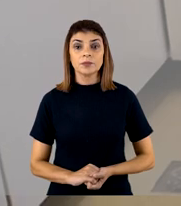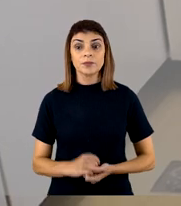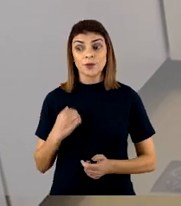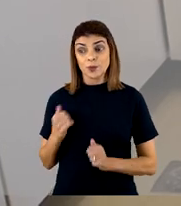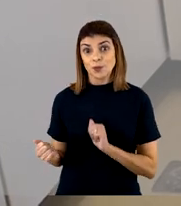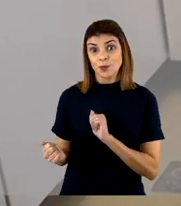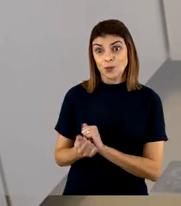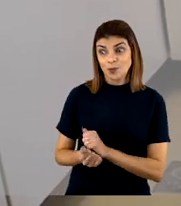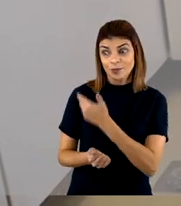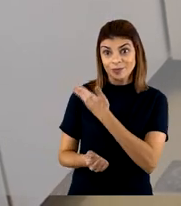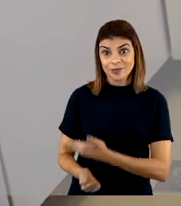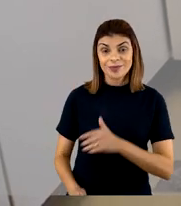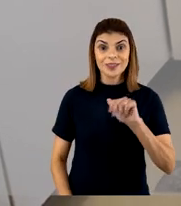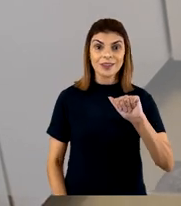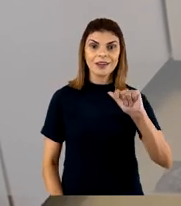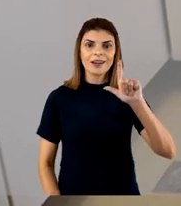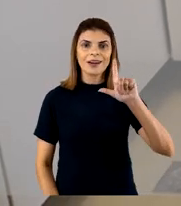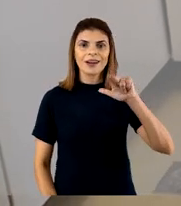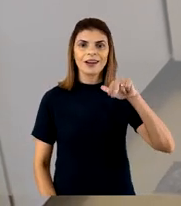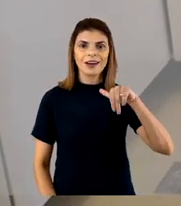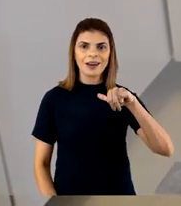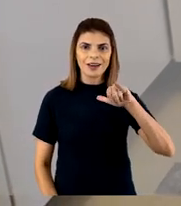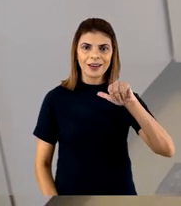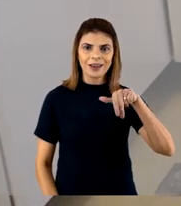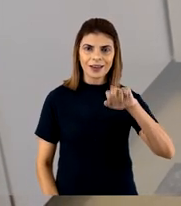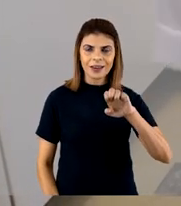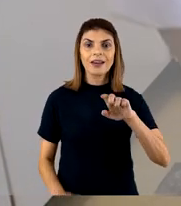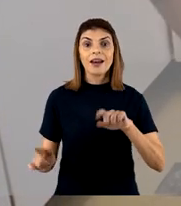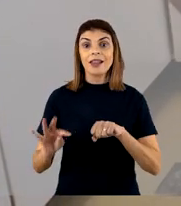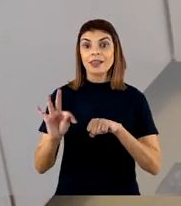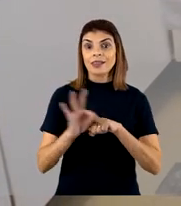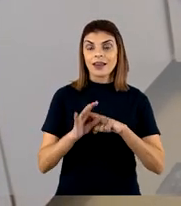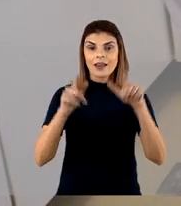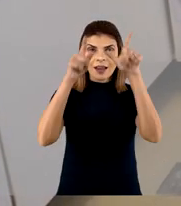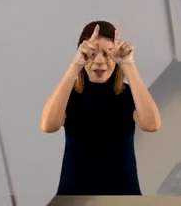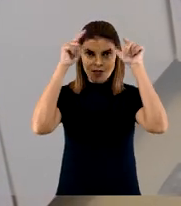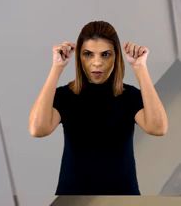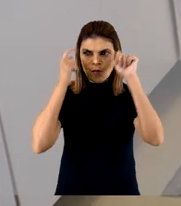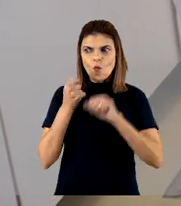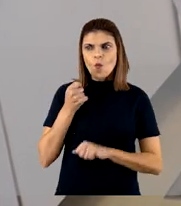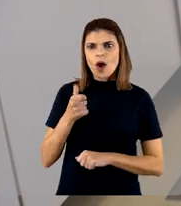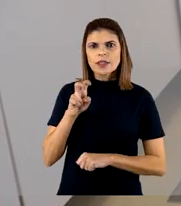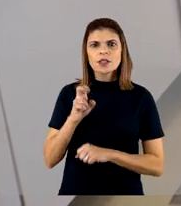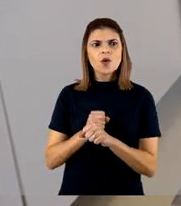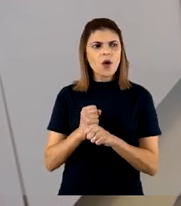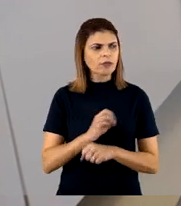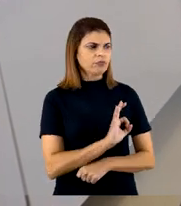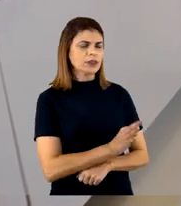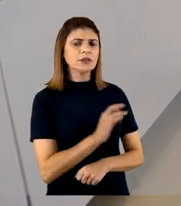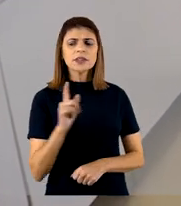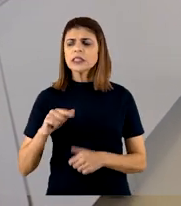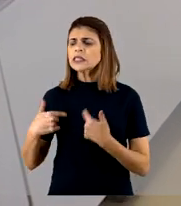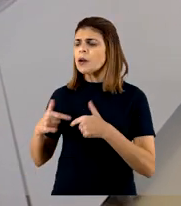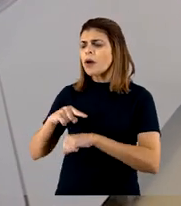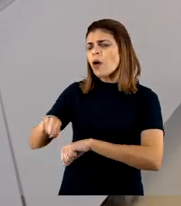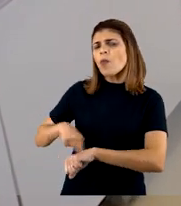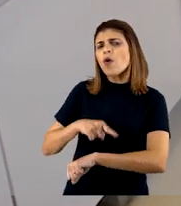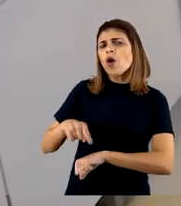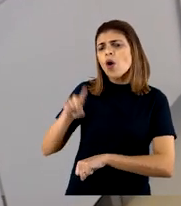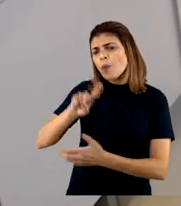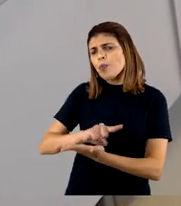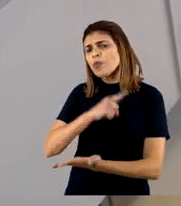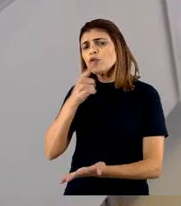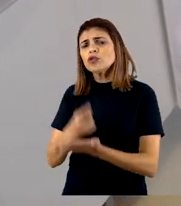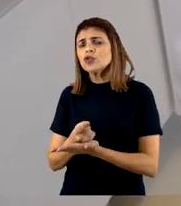Eu estou aqui com a Aline, que é técnica de enfermagem há quase 5 anos, é isso, Aline? É isso, sim. Quantas horas você trabalha por dia? Olha,